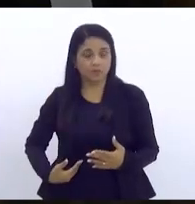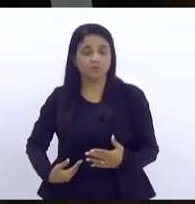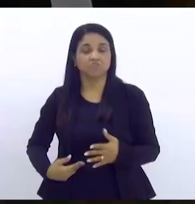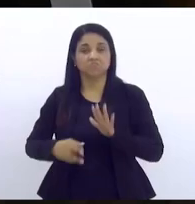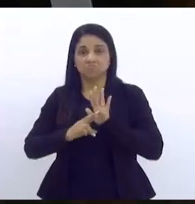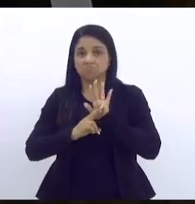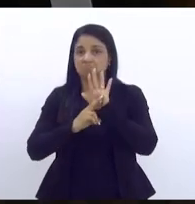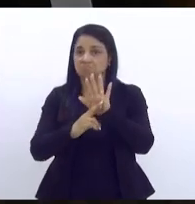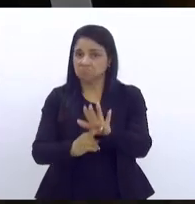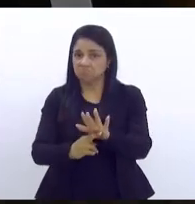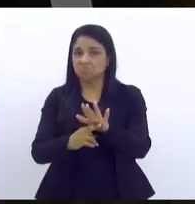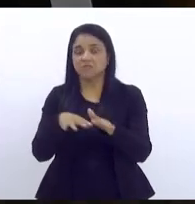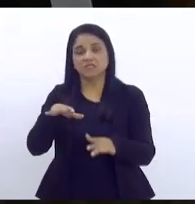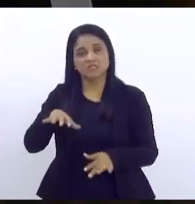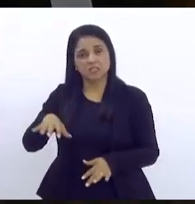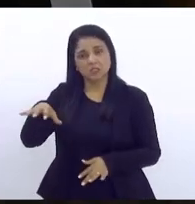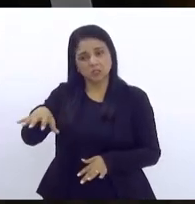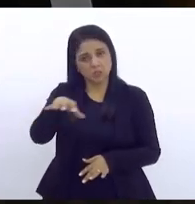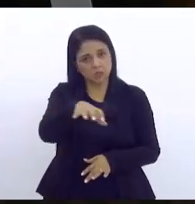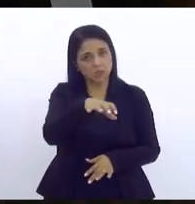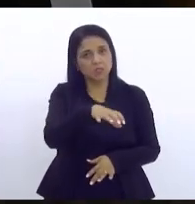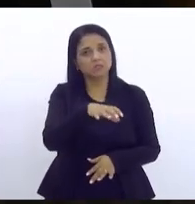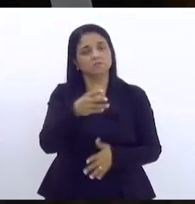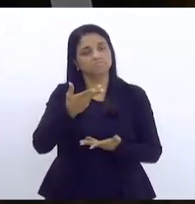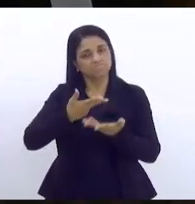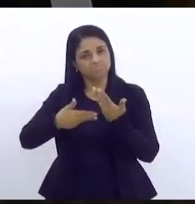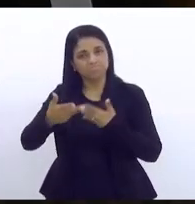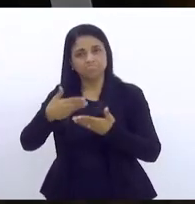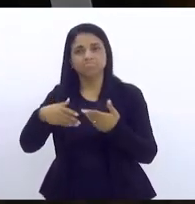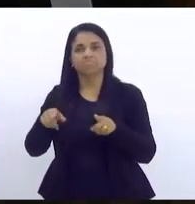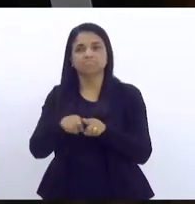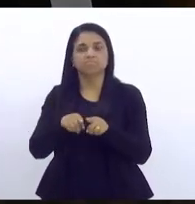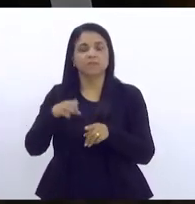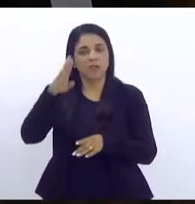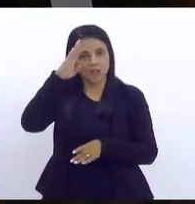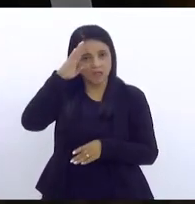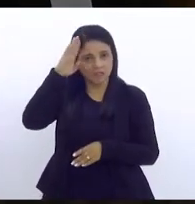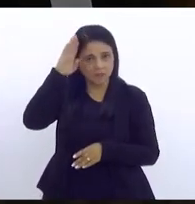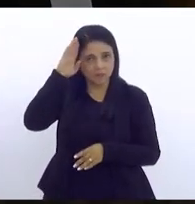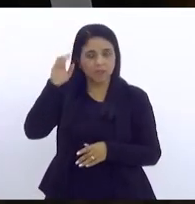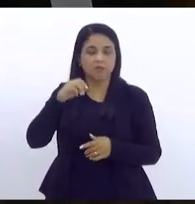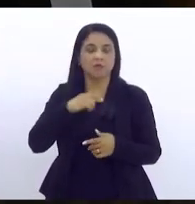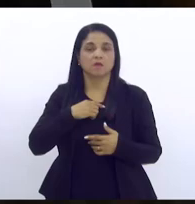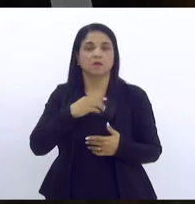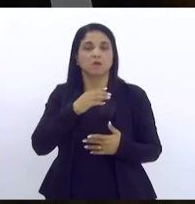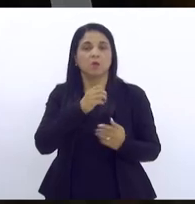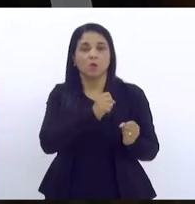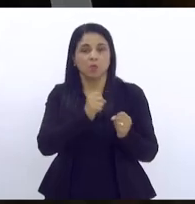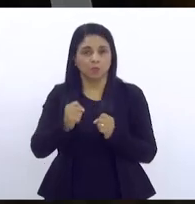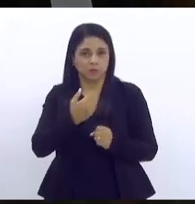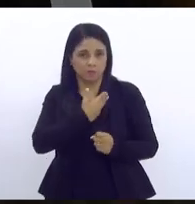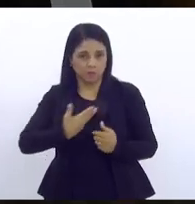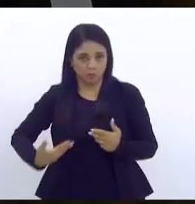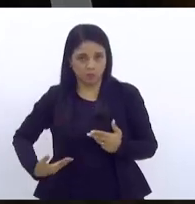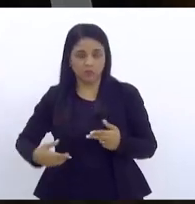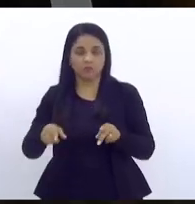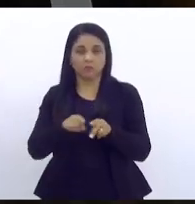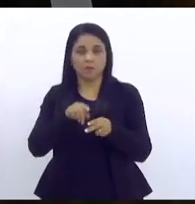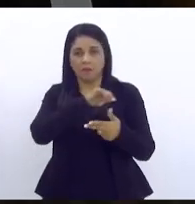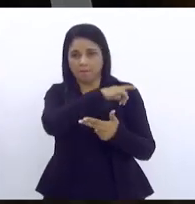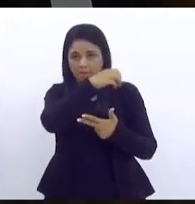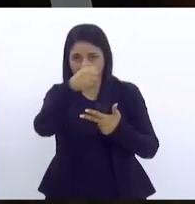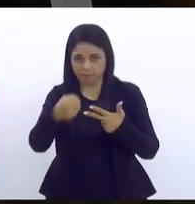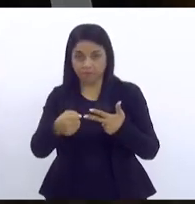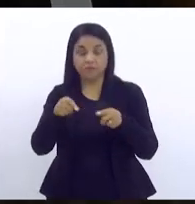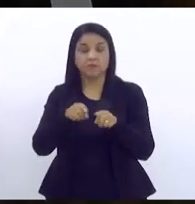representativa dos setores que devam ser envolvidos a academia o poder público e especialmente